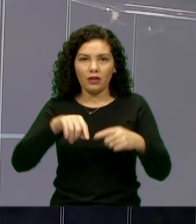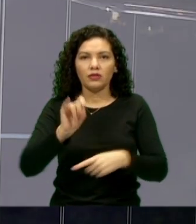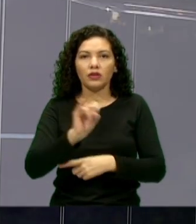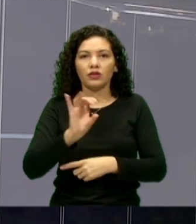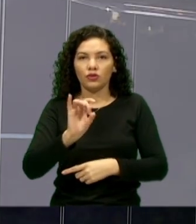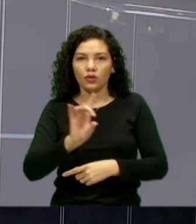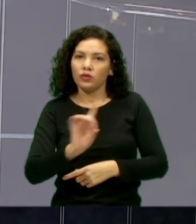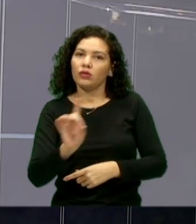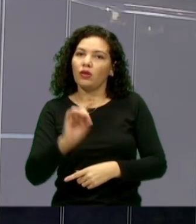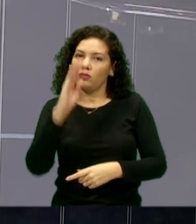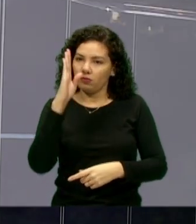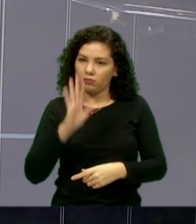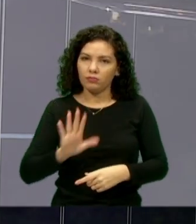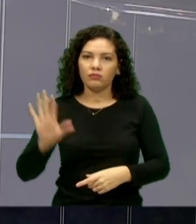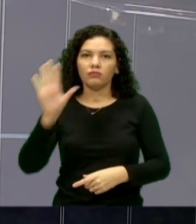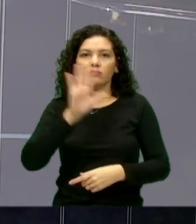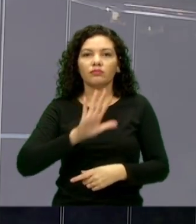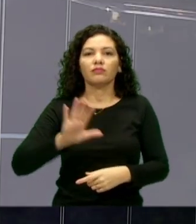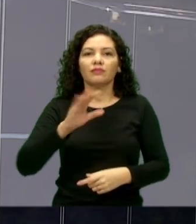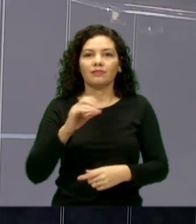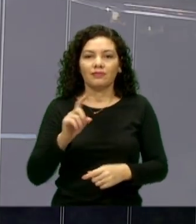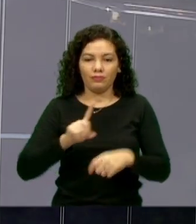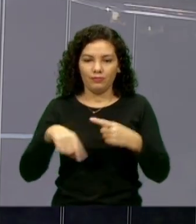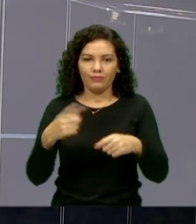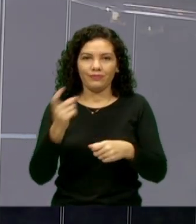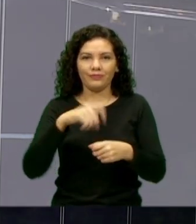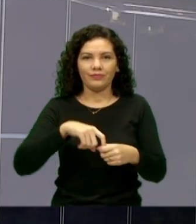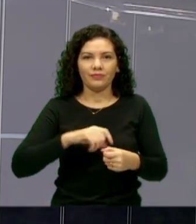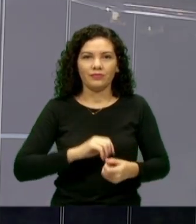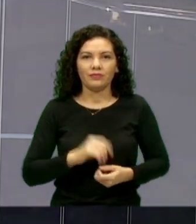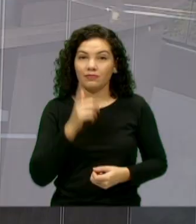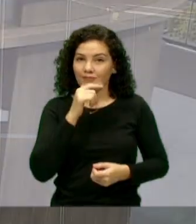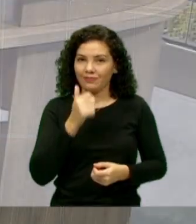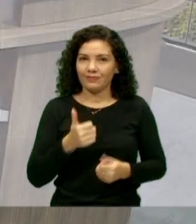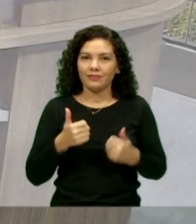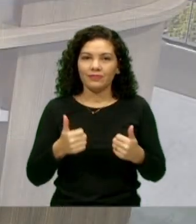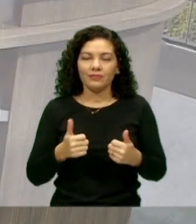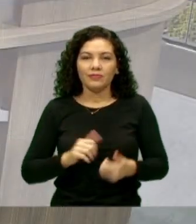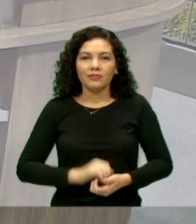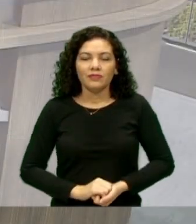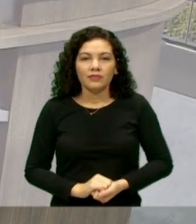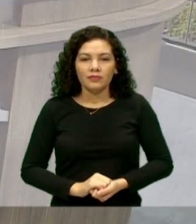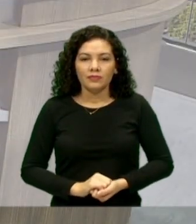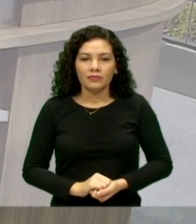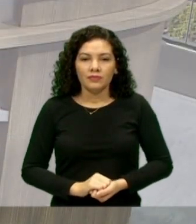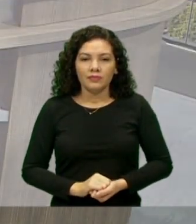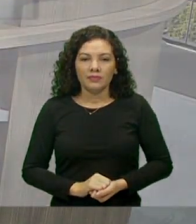município, mas em todos os lugares. É só um minutinho, a gente já volta. Toma uma água.